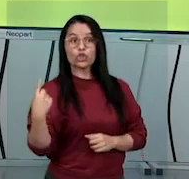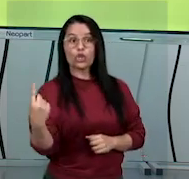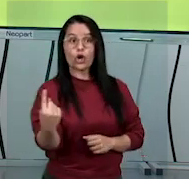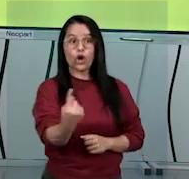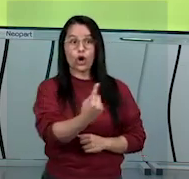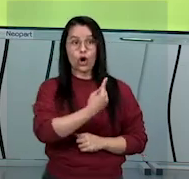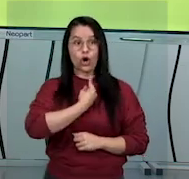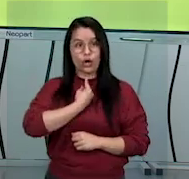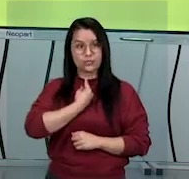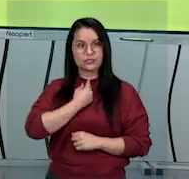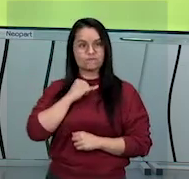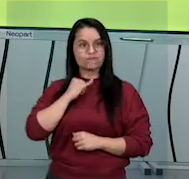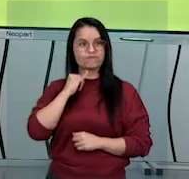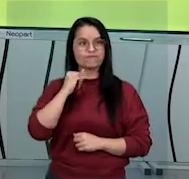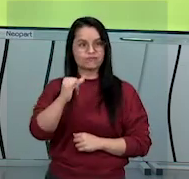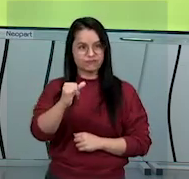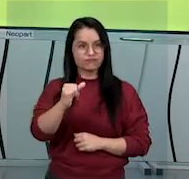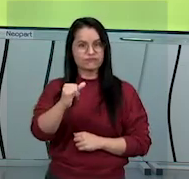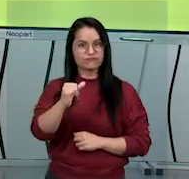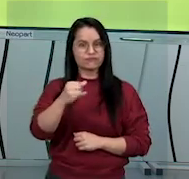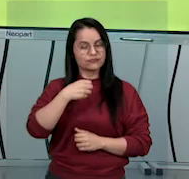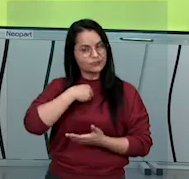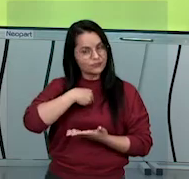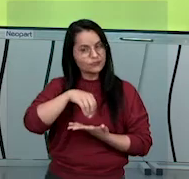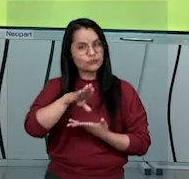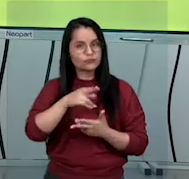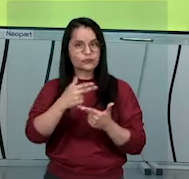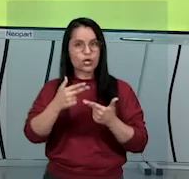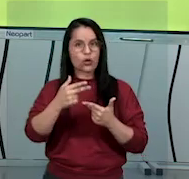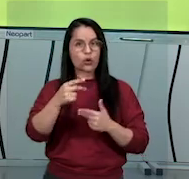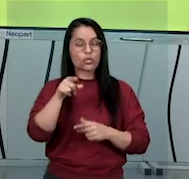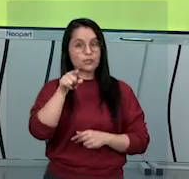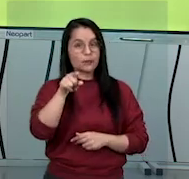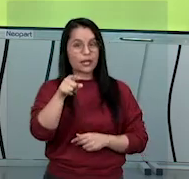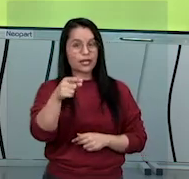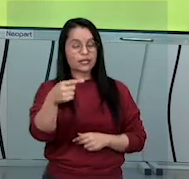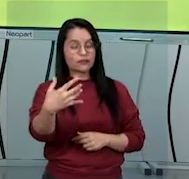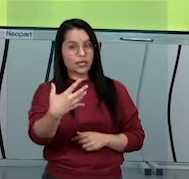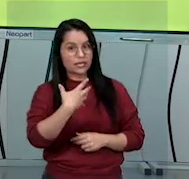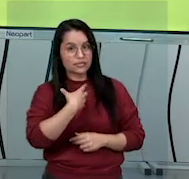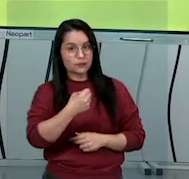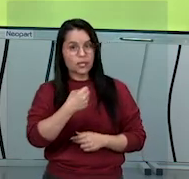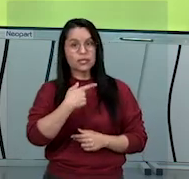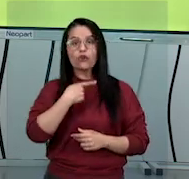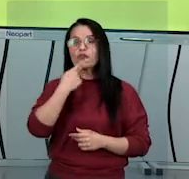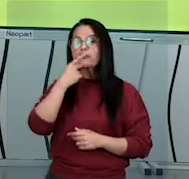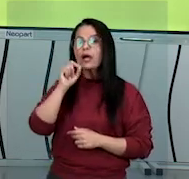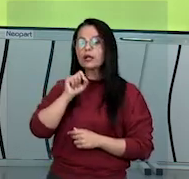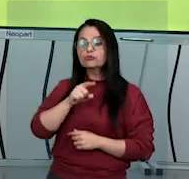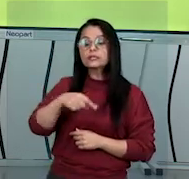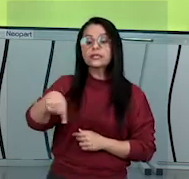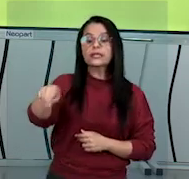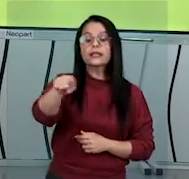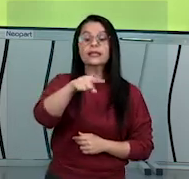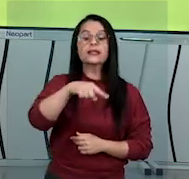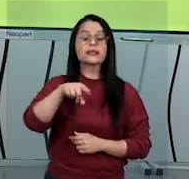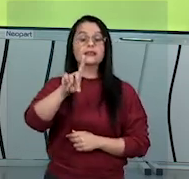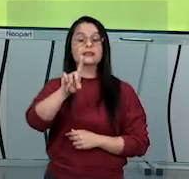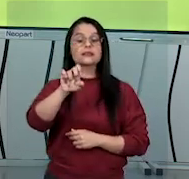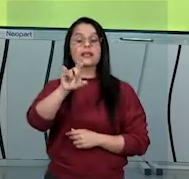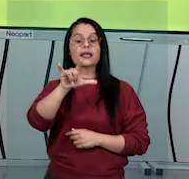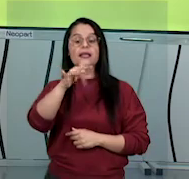os emissores que vamos mandar alguma coisa para o receptor. Eu falo deles, eu falo sobre